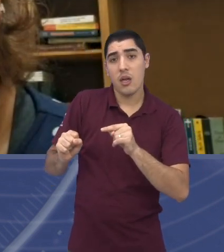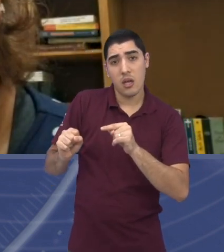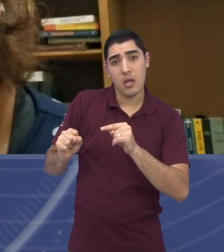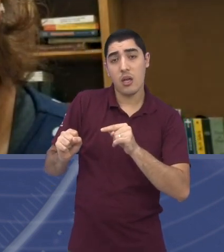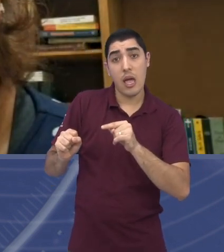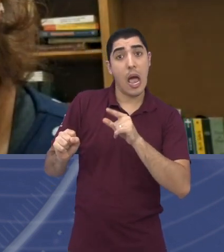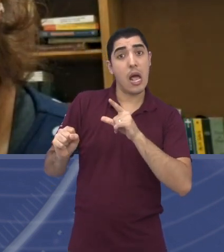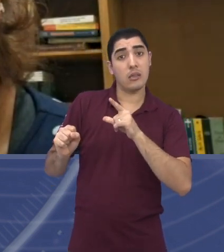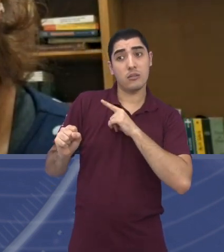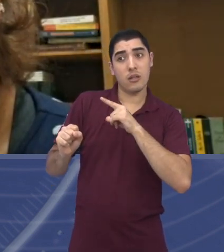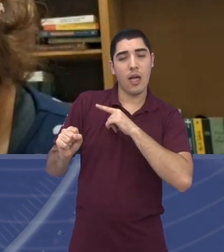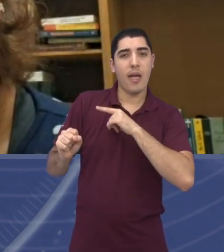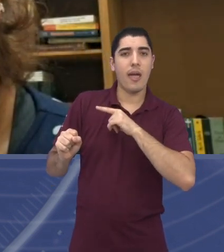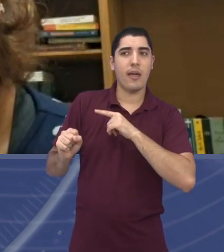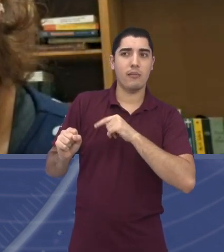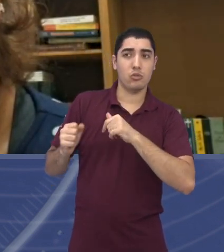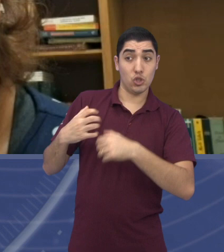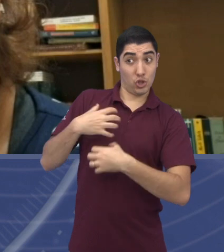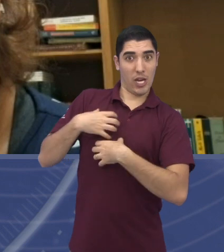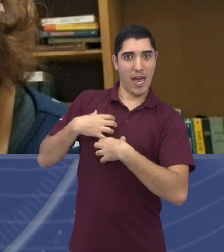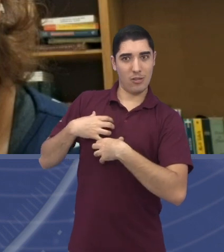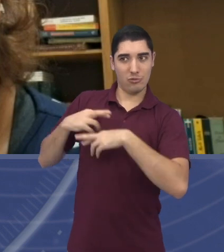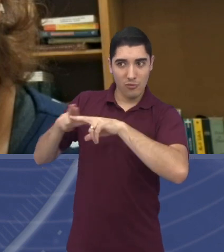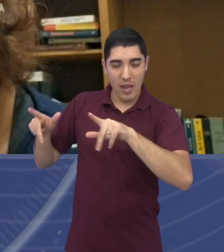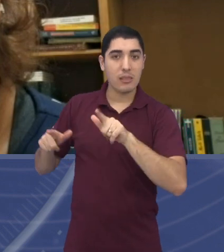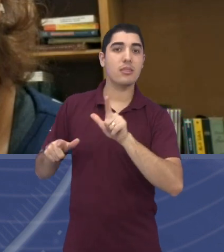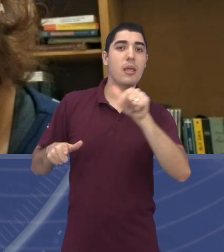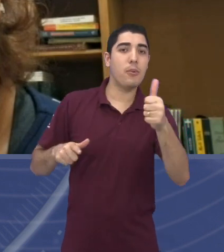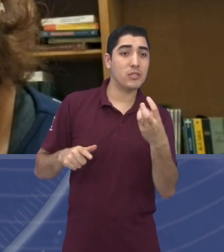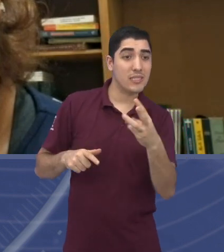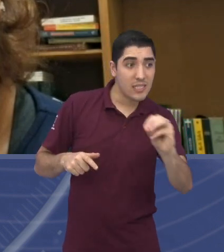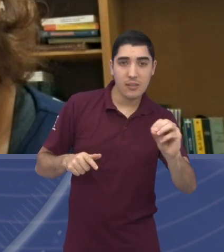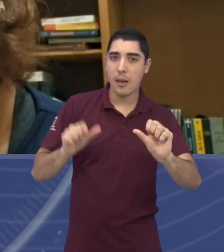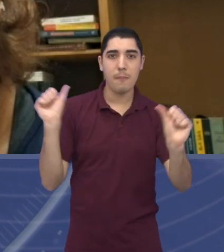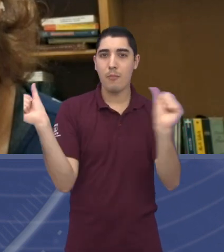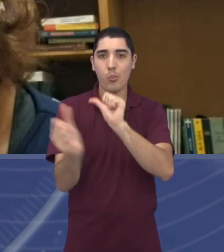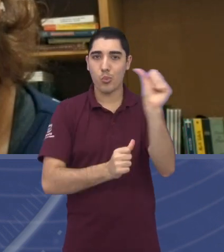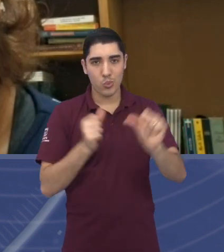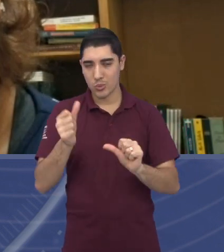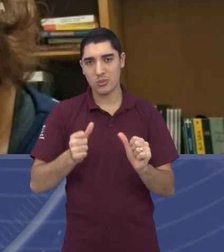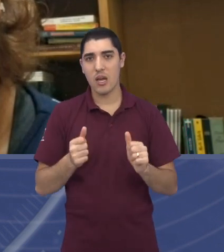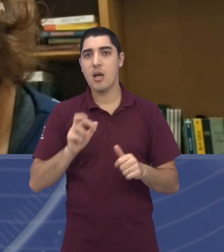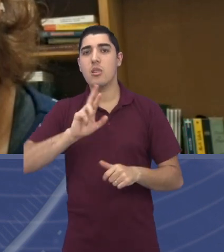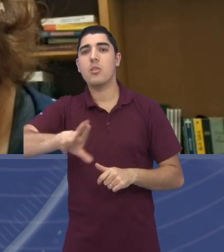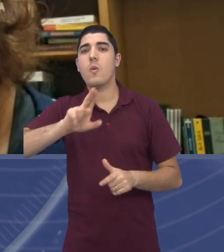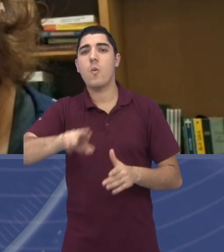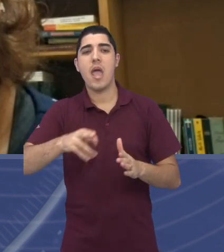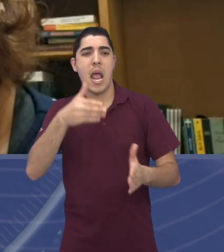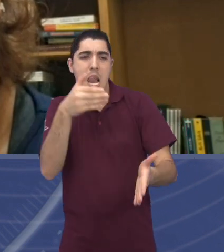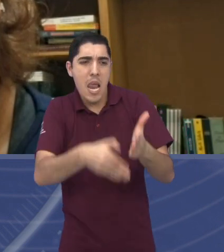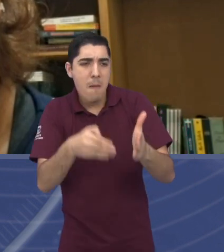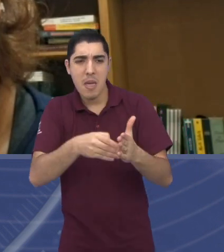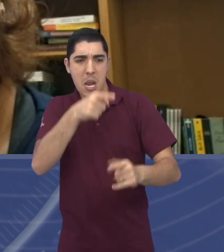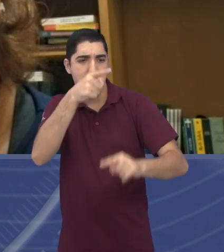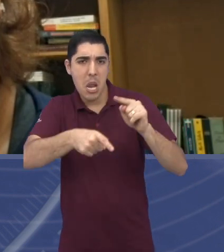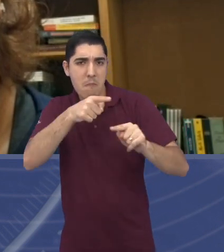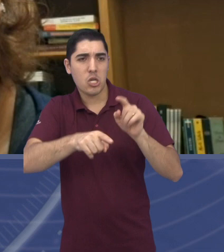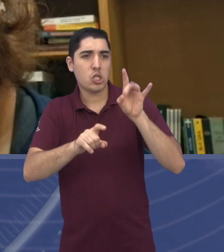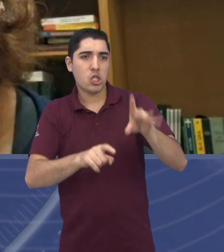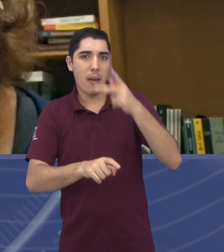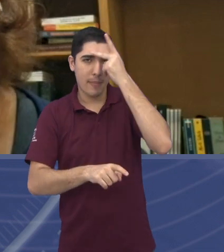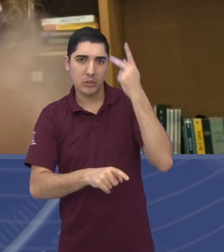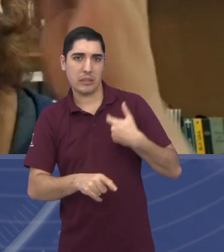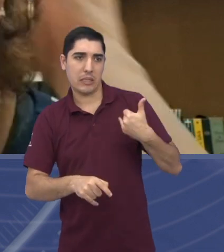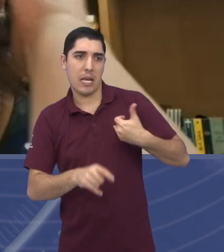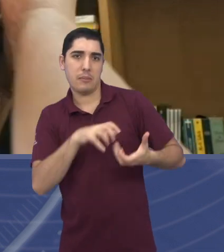uma energia, com seus 30, 28, 30, você já não tem a mesma. Isso não é limitado, não fica restrito apenas aos idosos. Mas